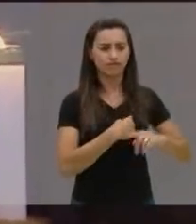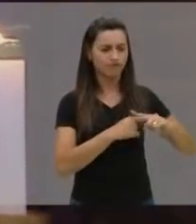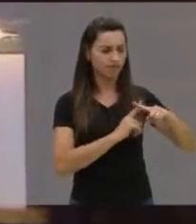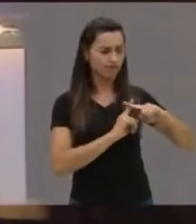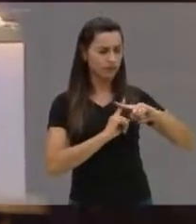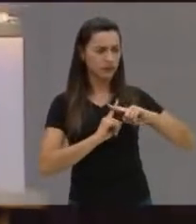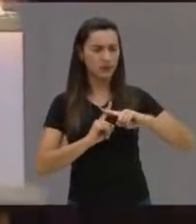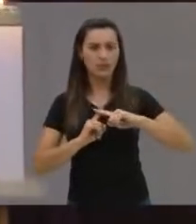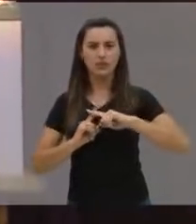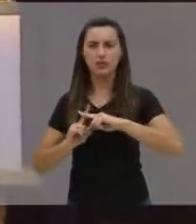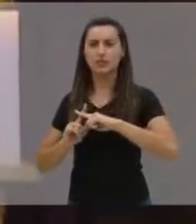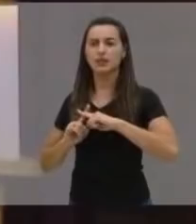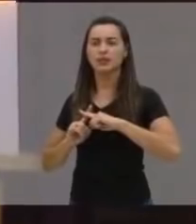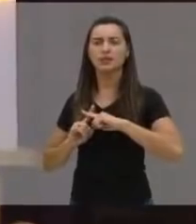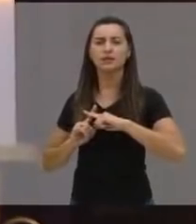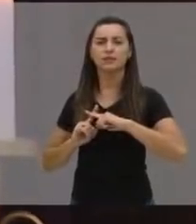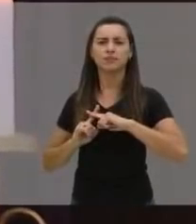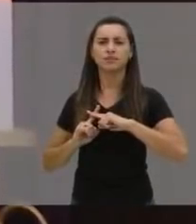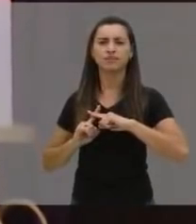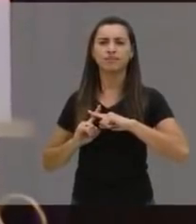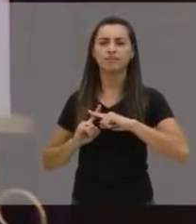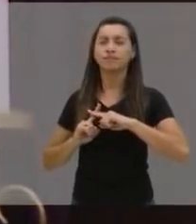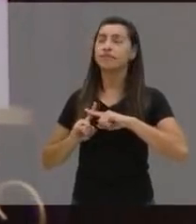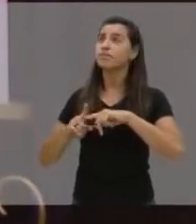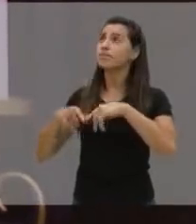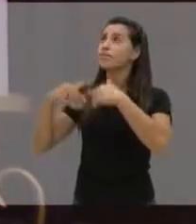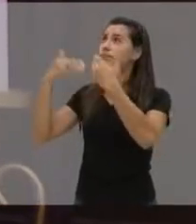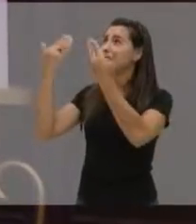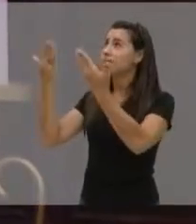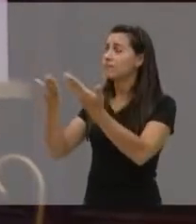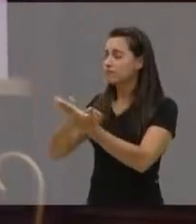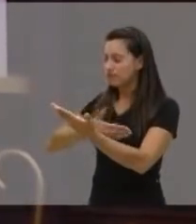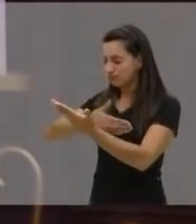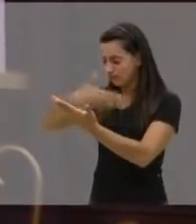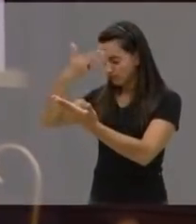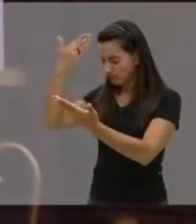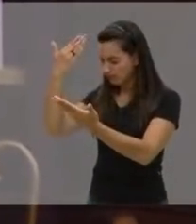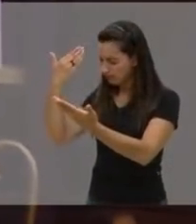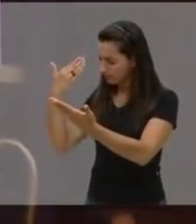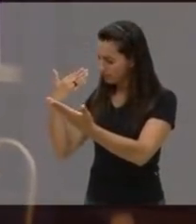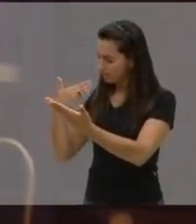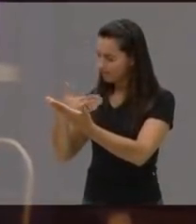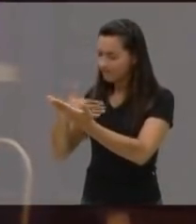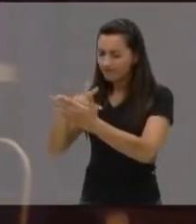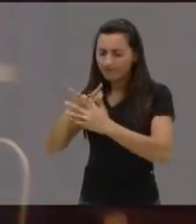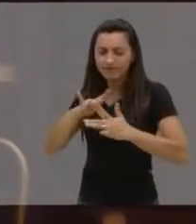cristão. Ó Mãe clemente, Mãe